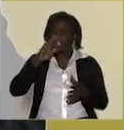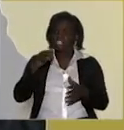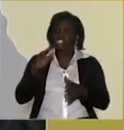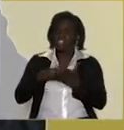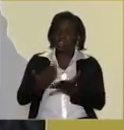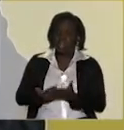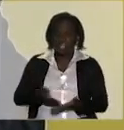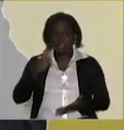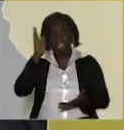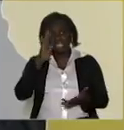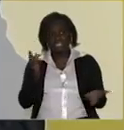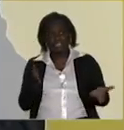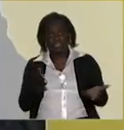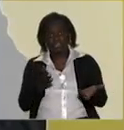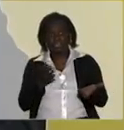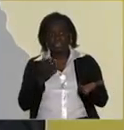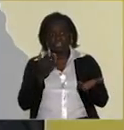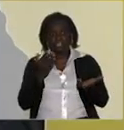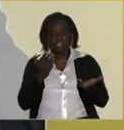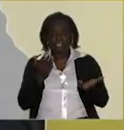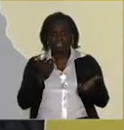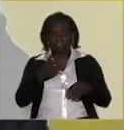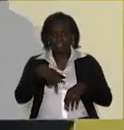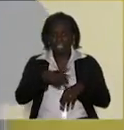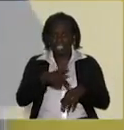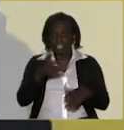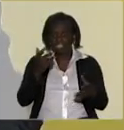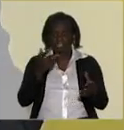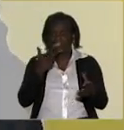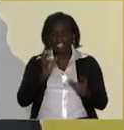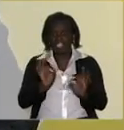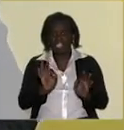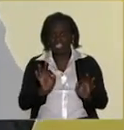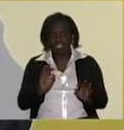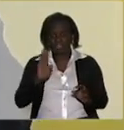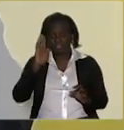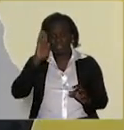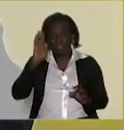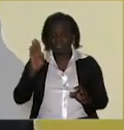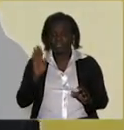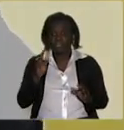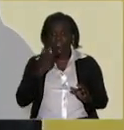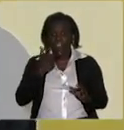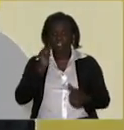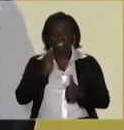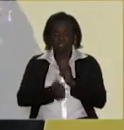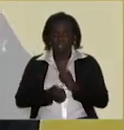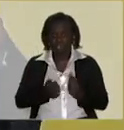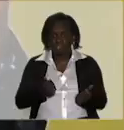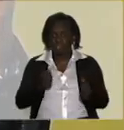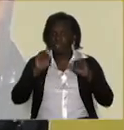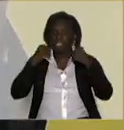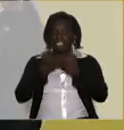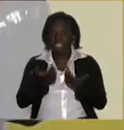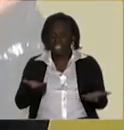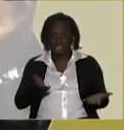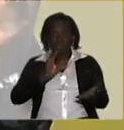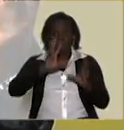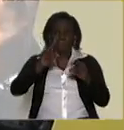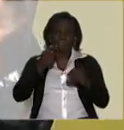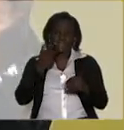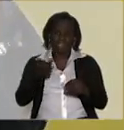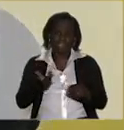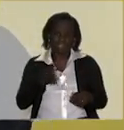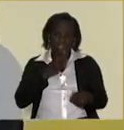da educação do Brasil, ninguém fala de um país sério. Pô, e o Maracanã, e o futebol, e o